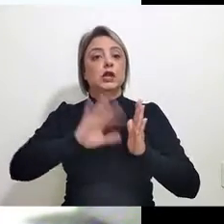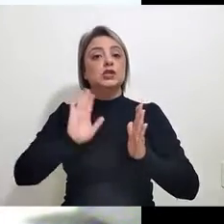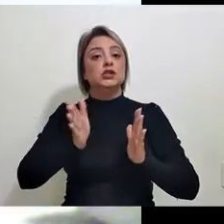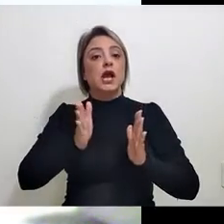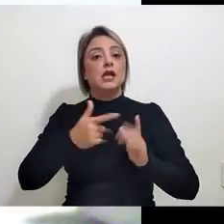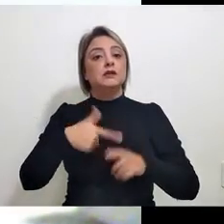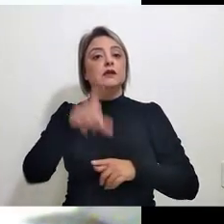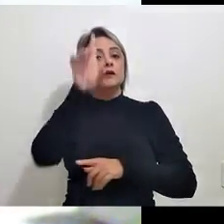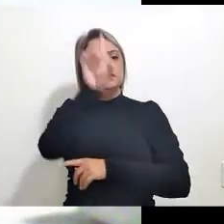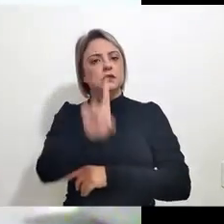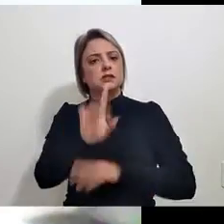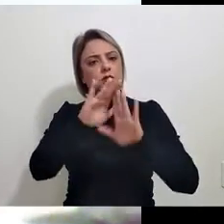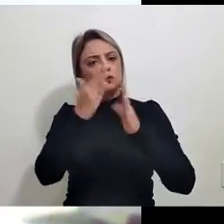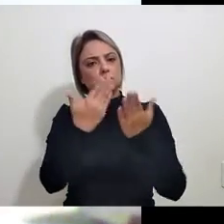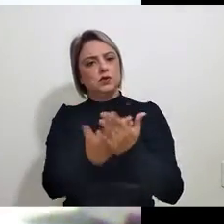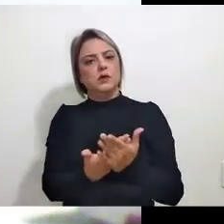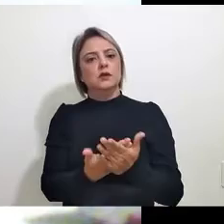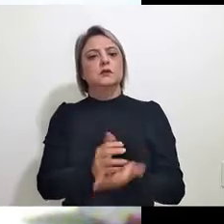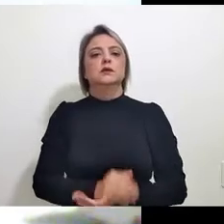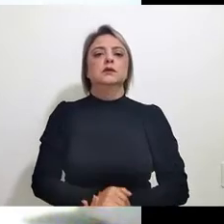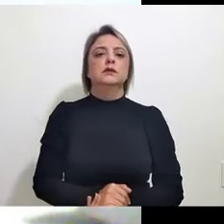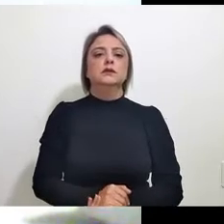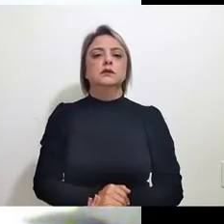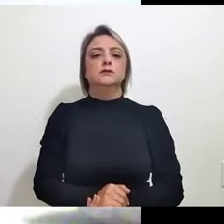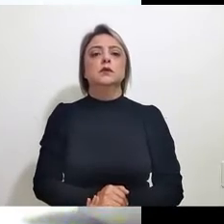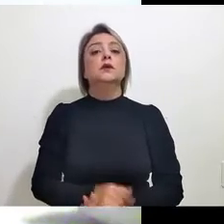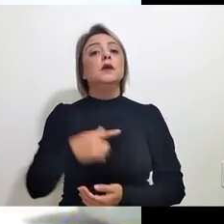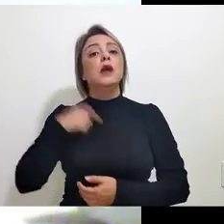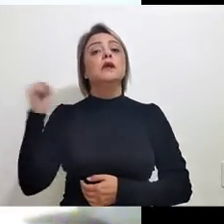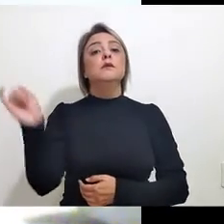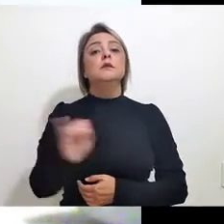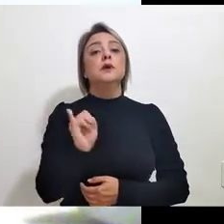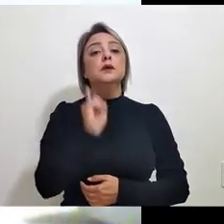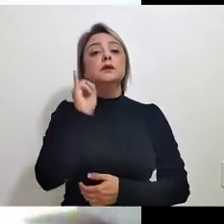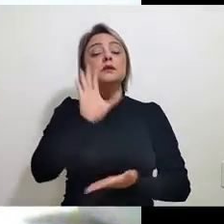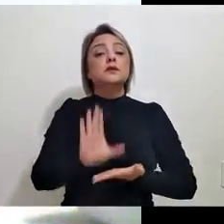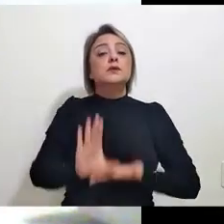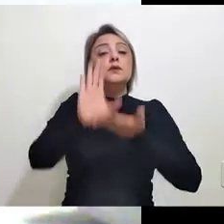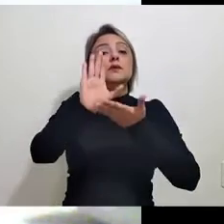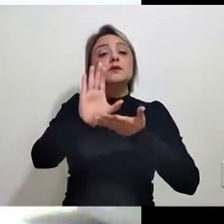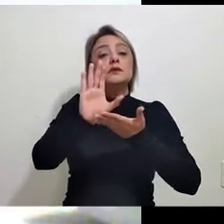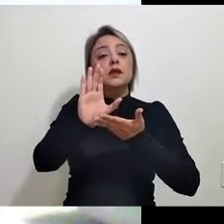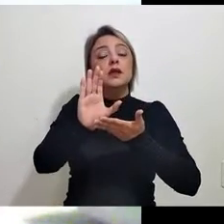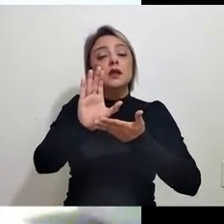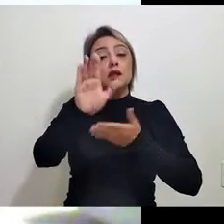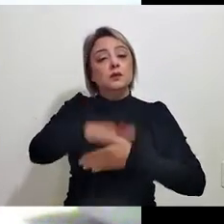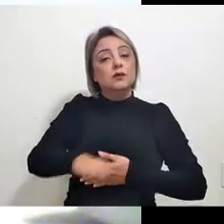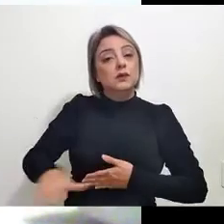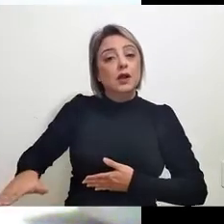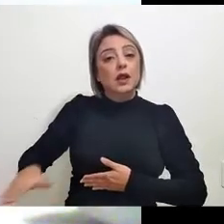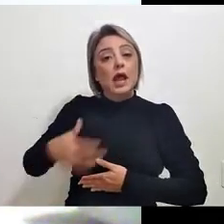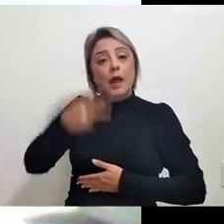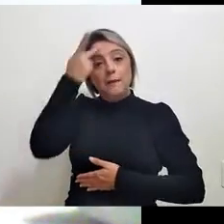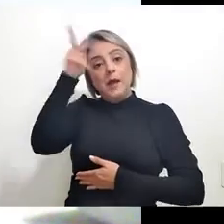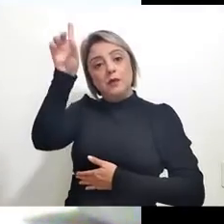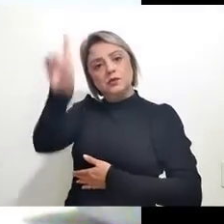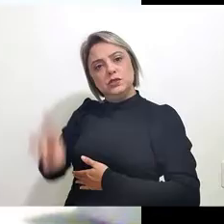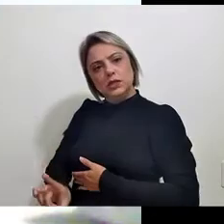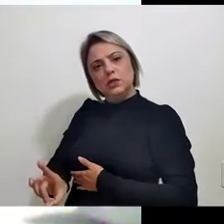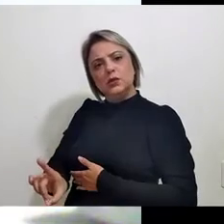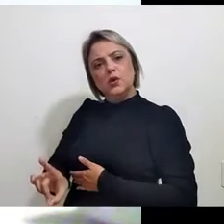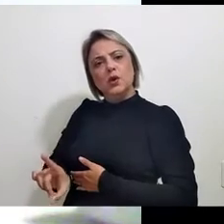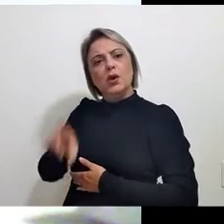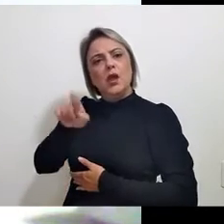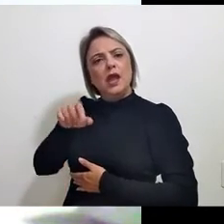a solidariedade e o trabalho é de extrema importância. Então, o Conselho Tutelar e a escola